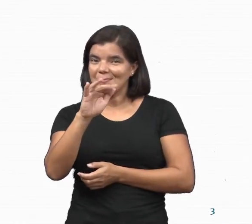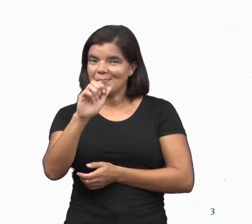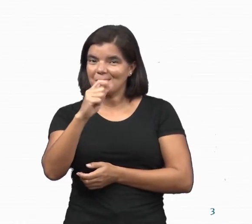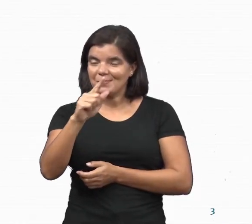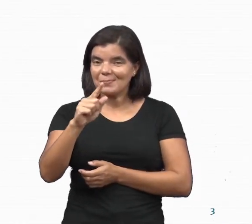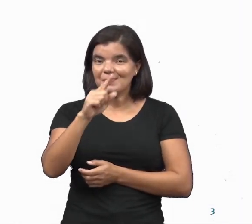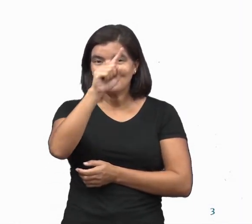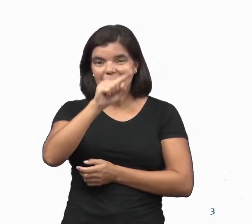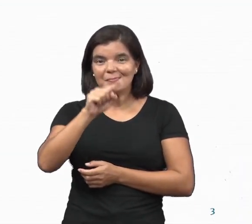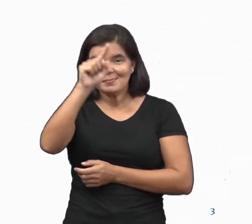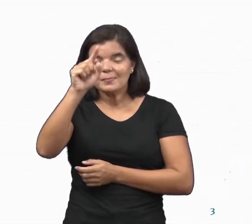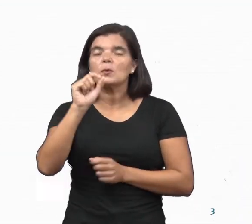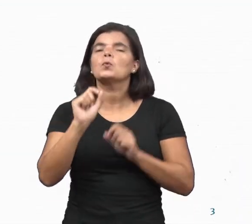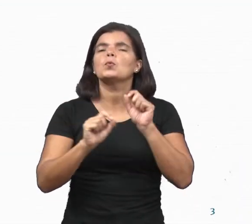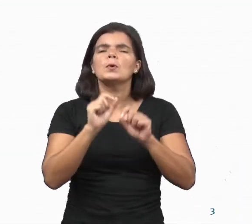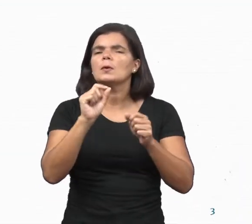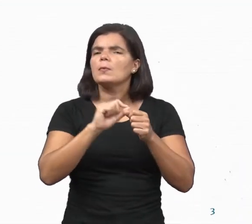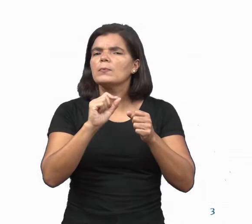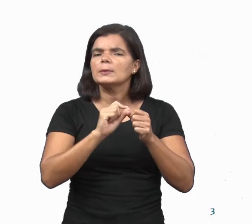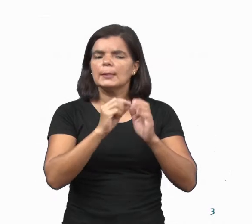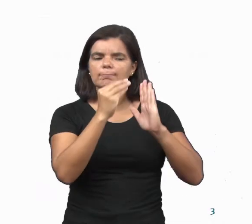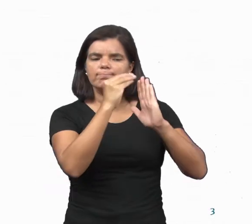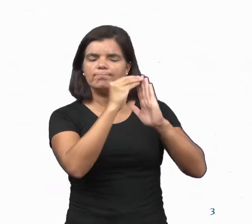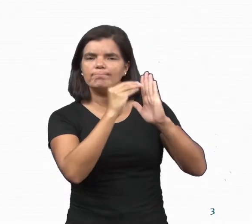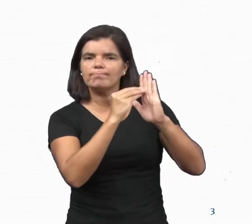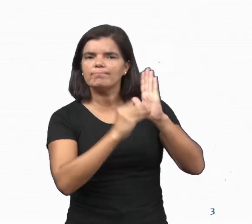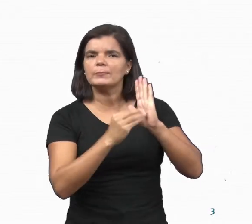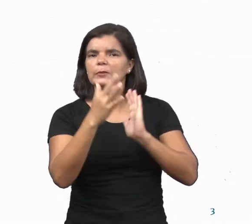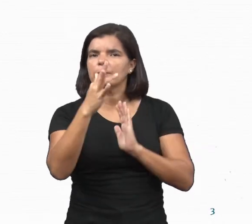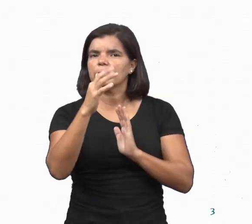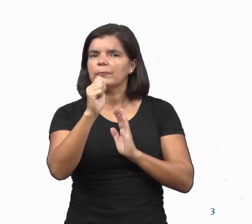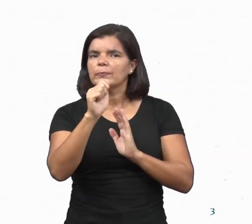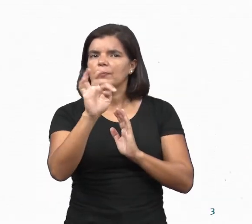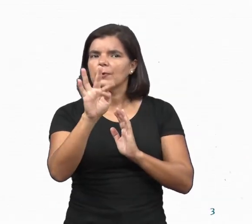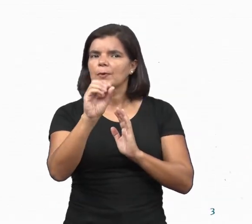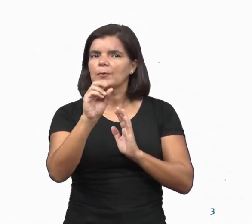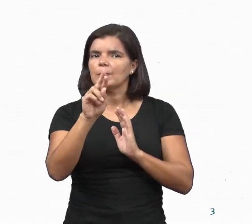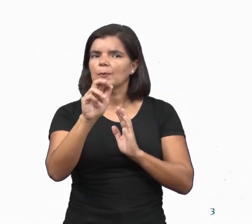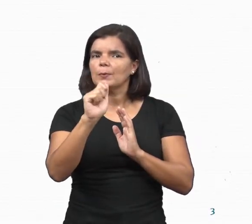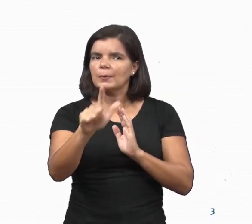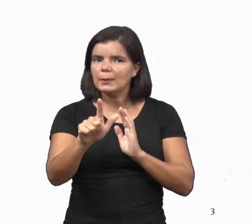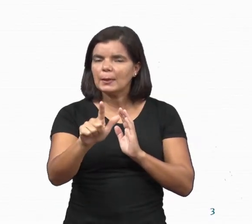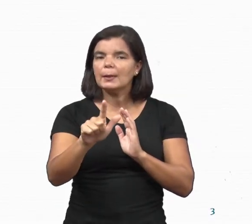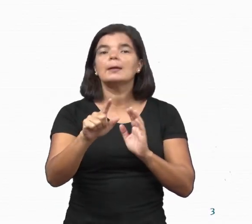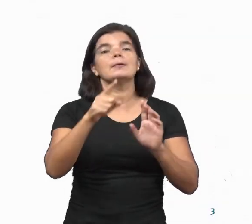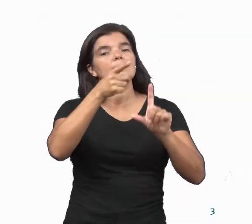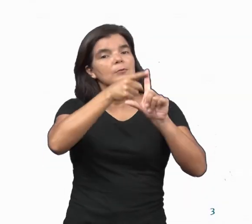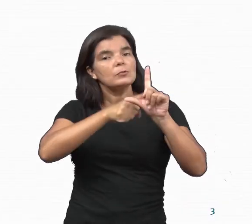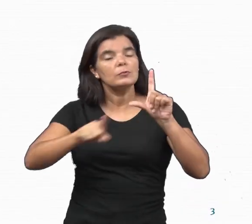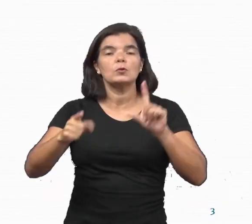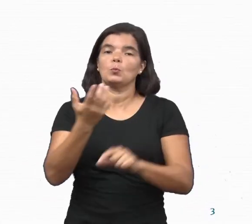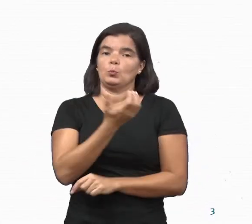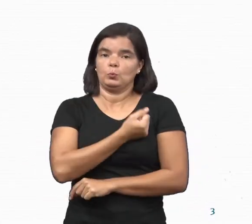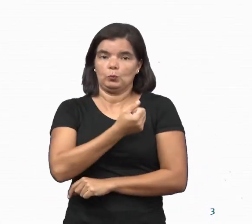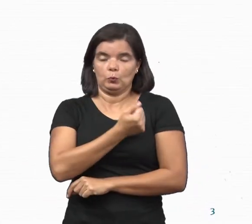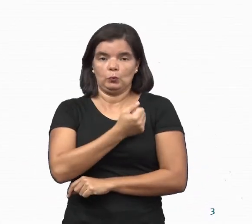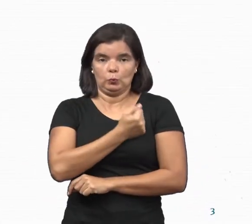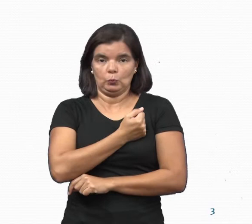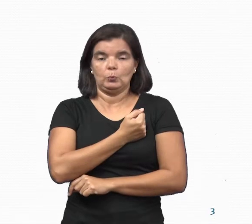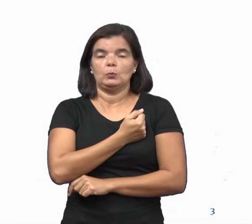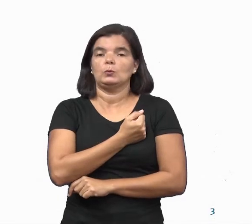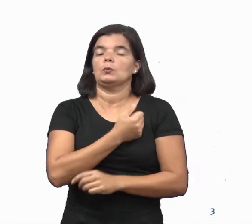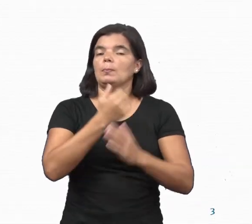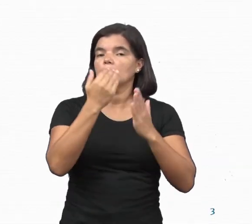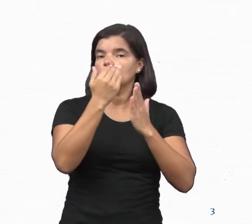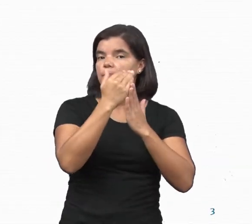por fatoração. Fazer aqui no cantinho. Eu tenho 16 e eu vou dividir pelos números primos do menor para o maior.